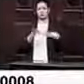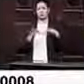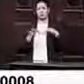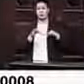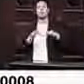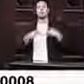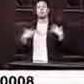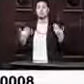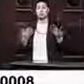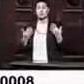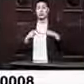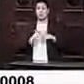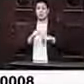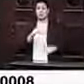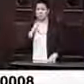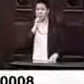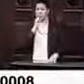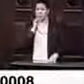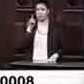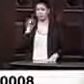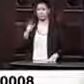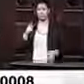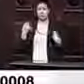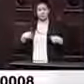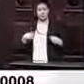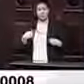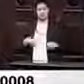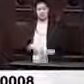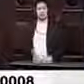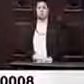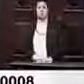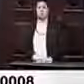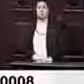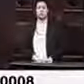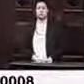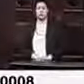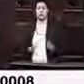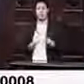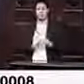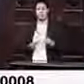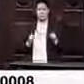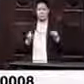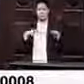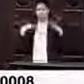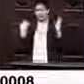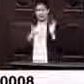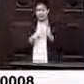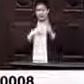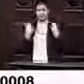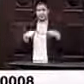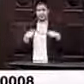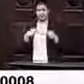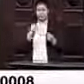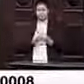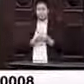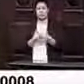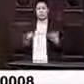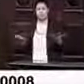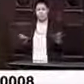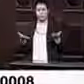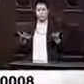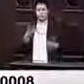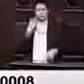o direito à água, que boa parte dessa população não tem que pagar ou tem que pagar para ter. Hoje a campanha da fraternidade